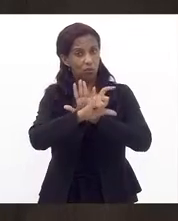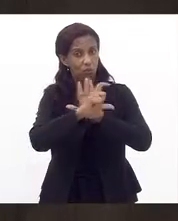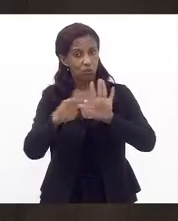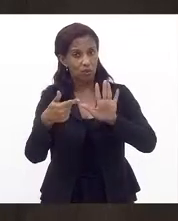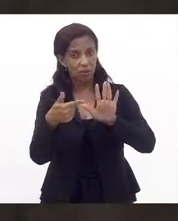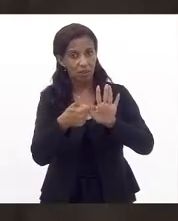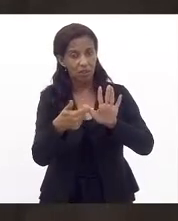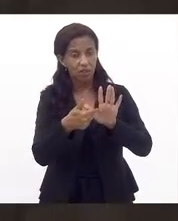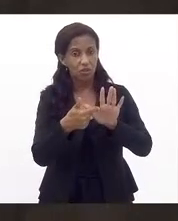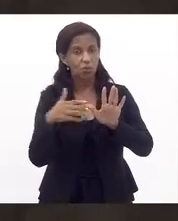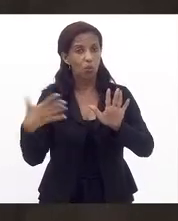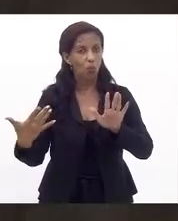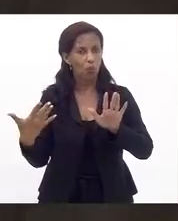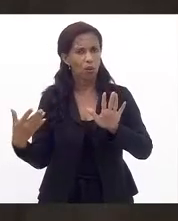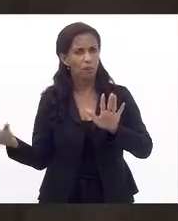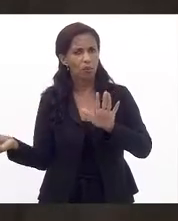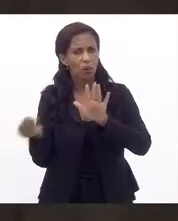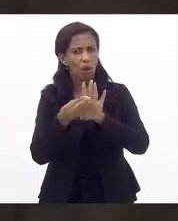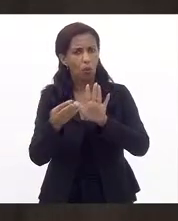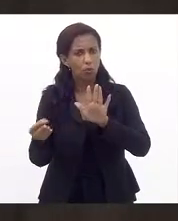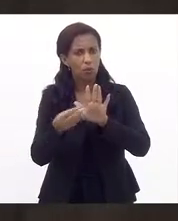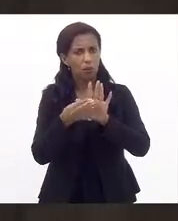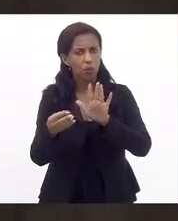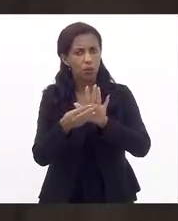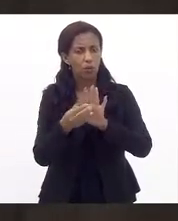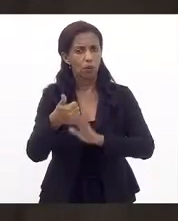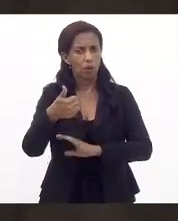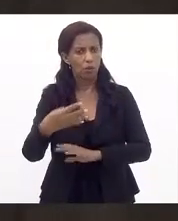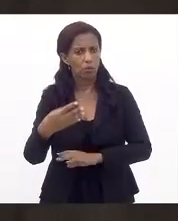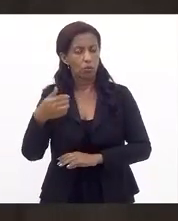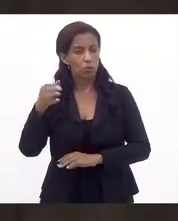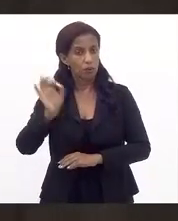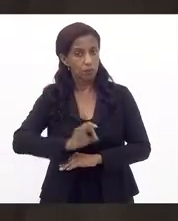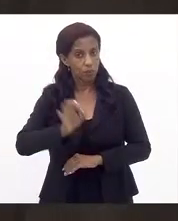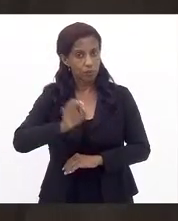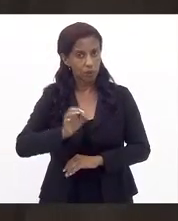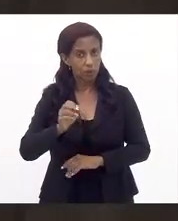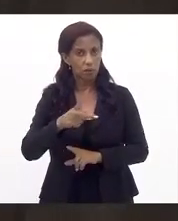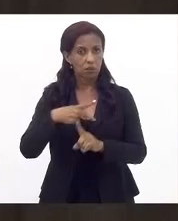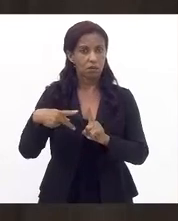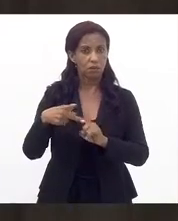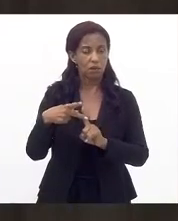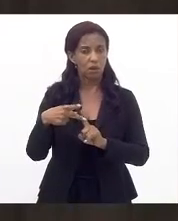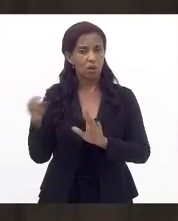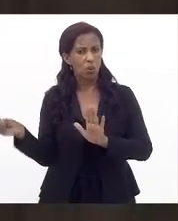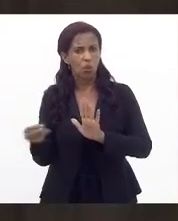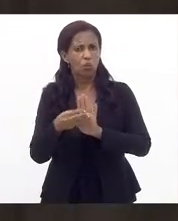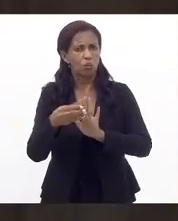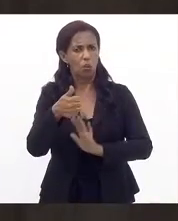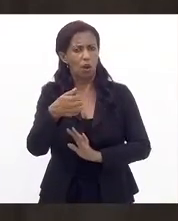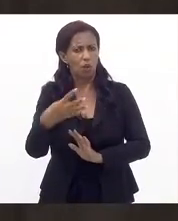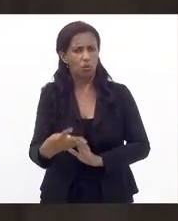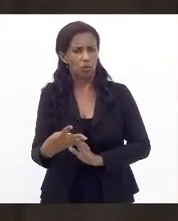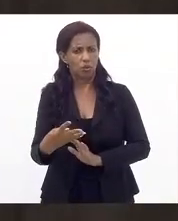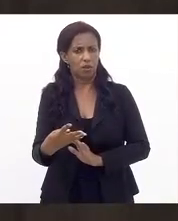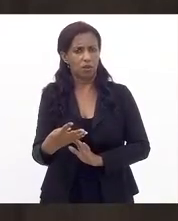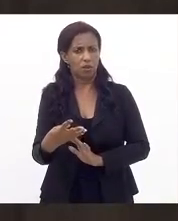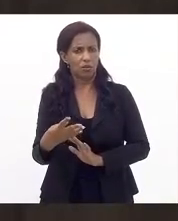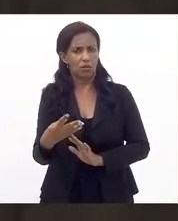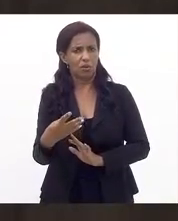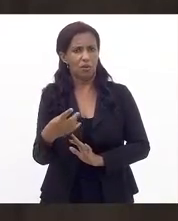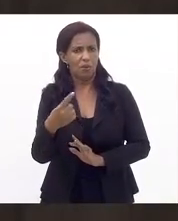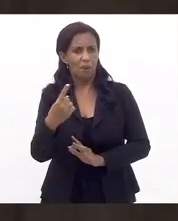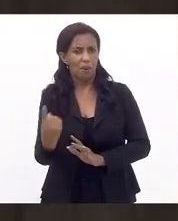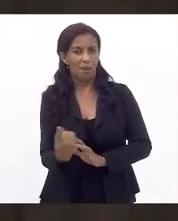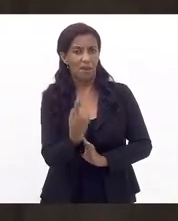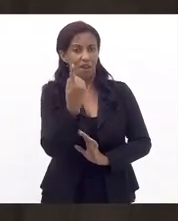quando o servidor contribui com quatorze por cento de previdência ele não contribui com quatorze por cento para exclusivamente